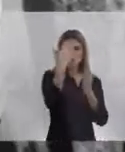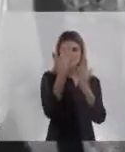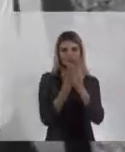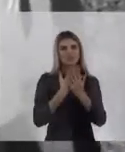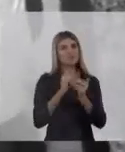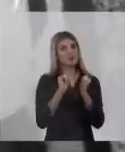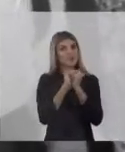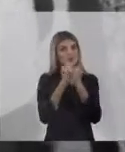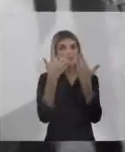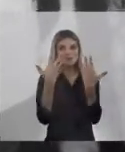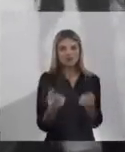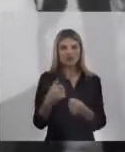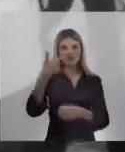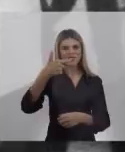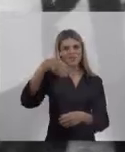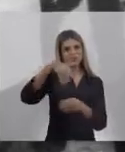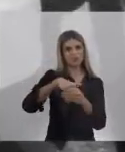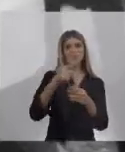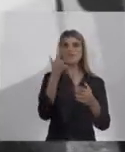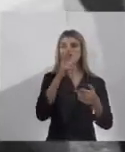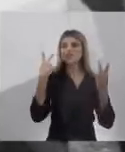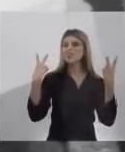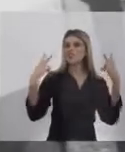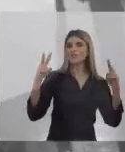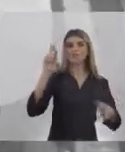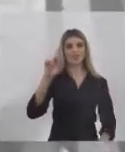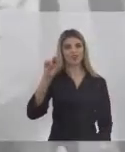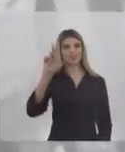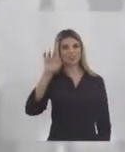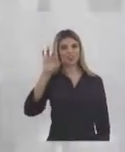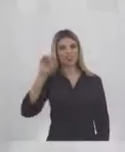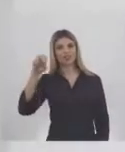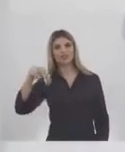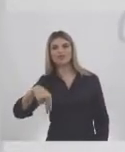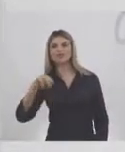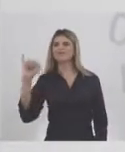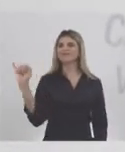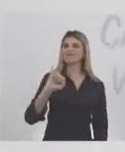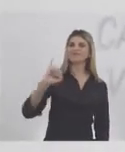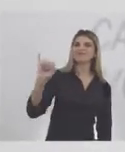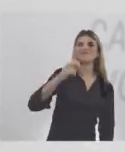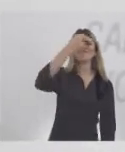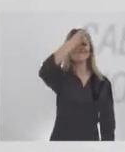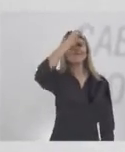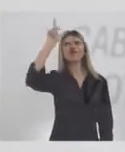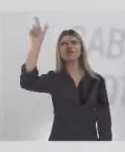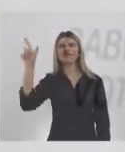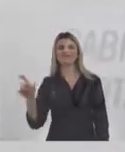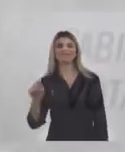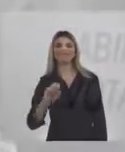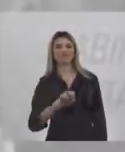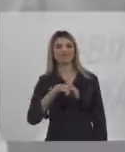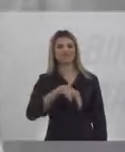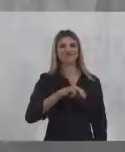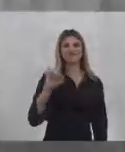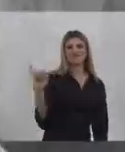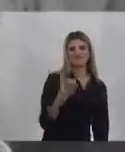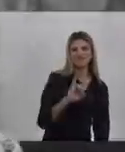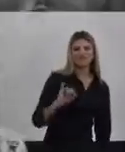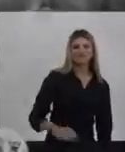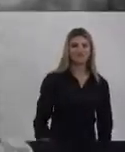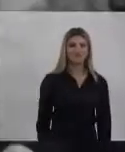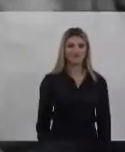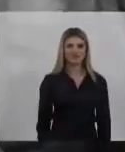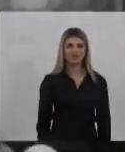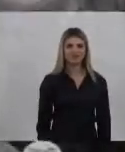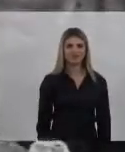esse sonho ganhou força no dia 2 de outubro, com a vitória de Rogério Lisboa no primeiro turno da eleição. Uma eleição